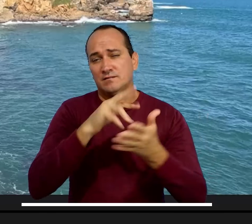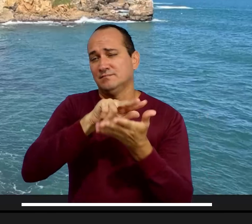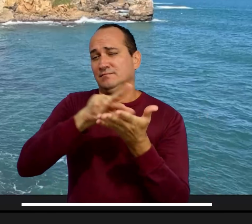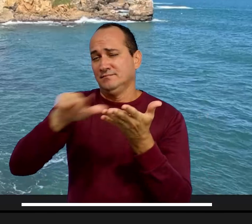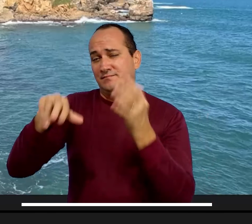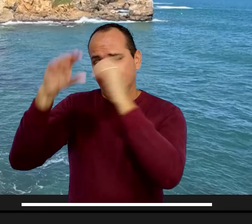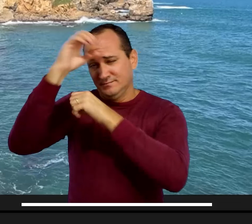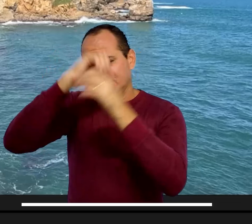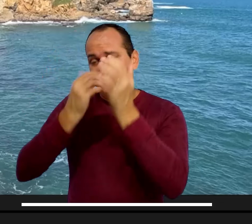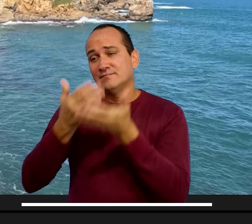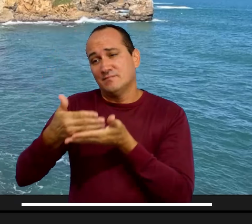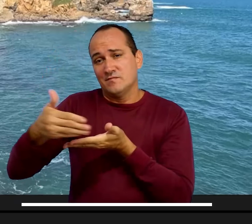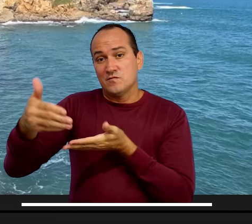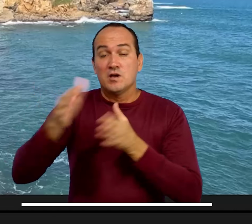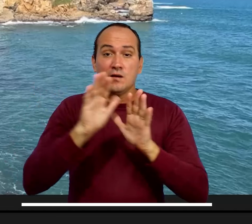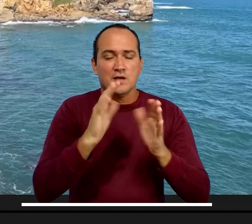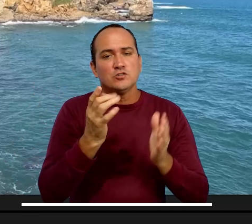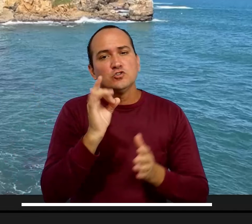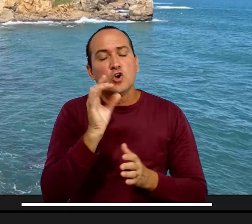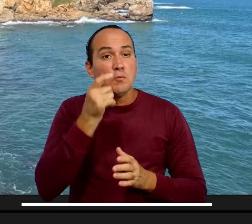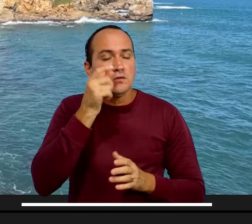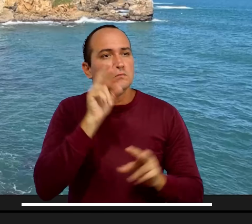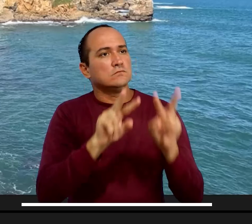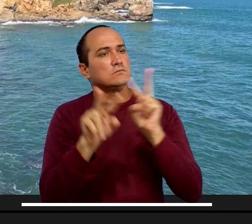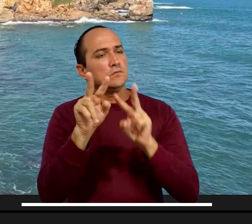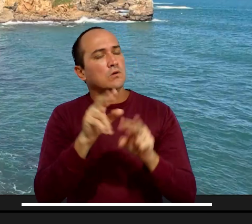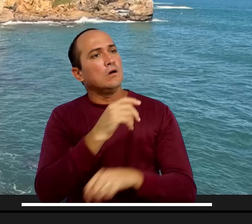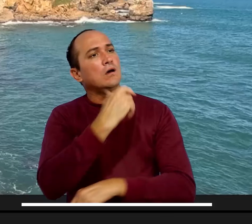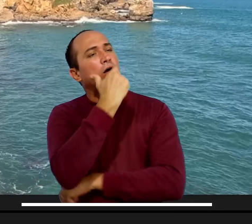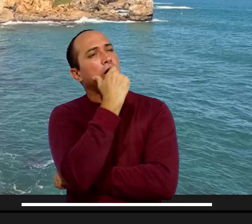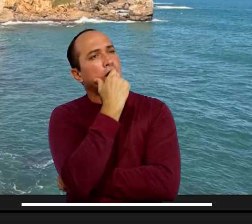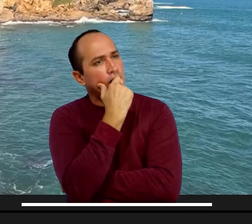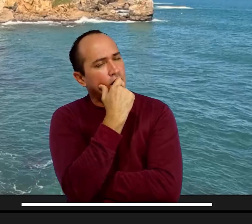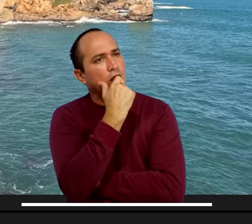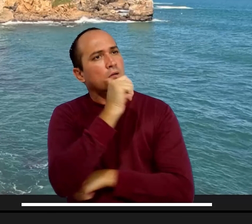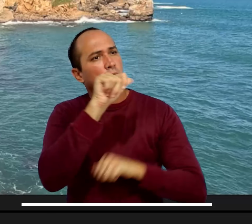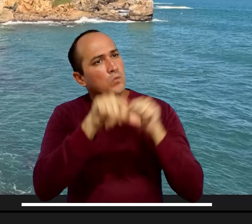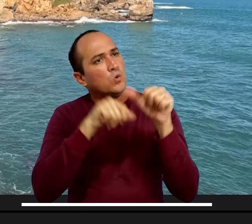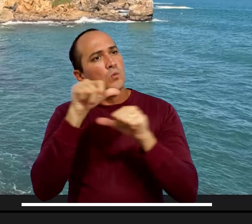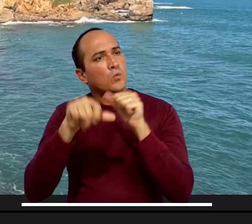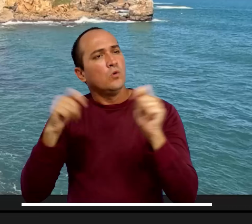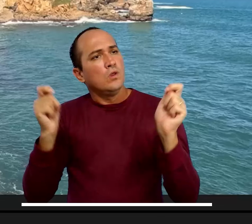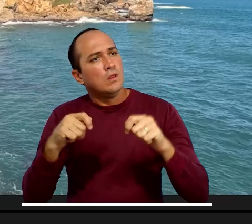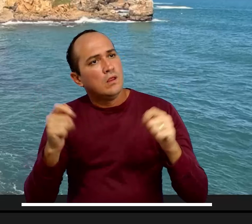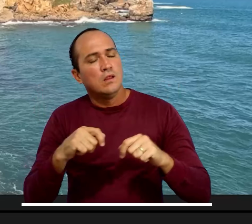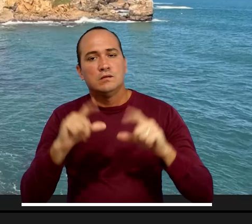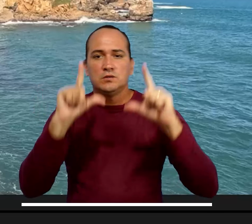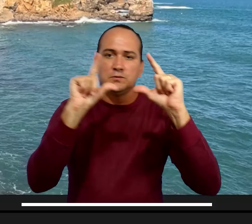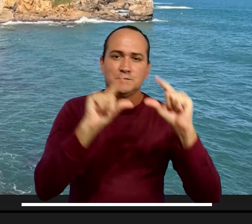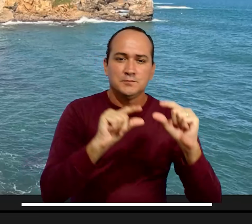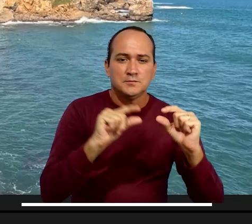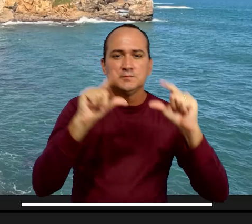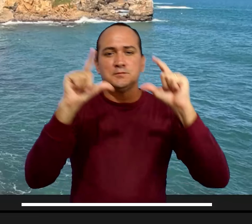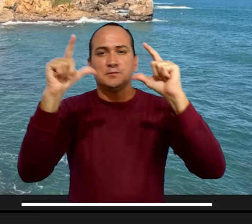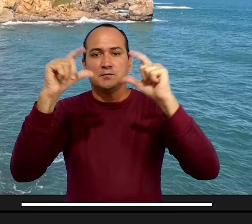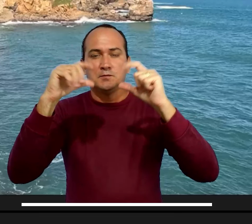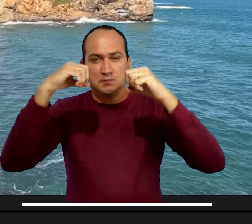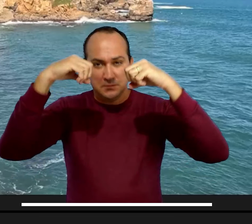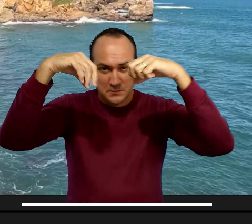coisa para aprender sobre isso, mas é mais para vocês terem uma visão geral do que dá para modificar, tá? Vou ajustar um pouquinho a luz, deixar um pouquinho mais quente